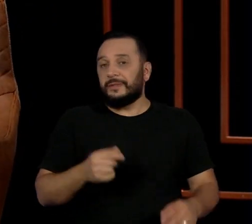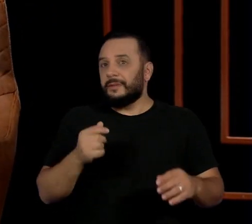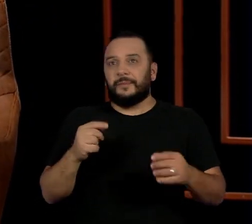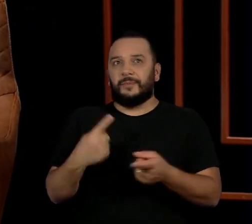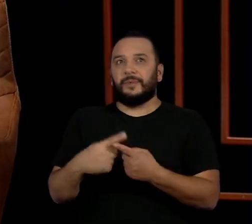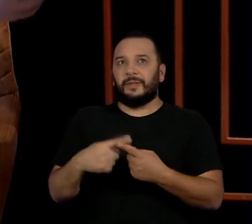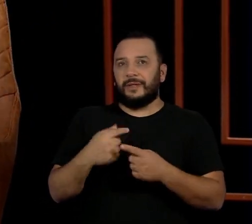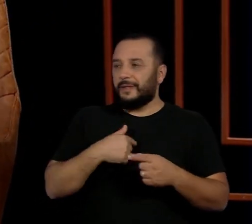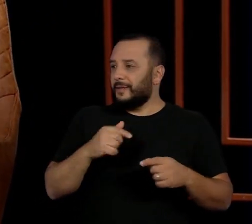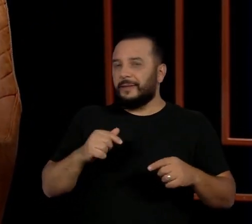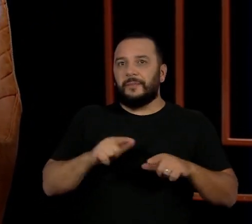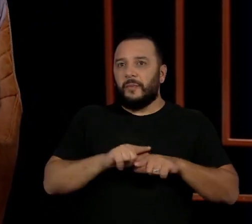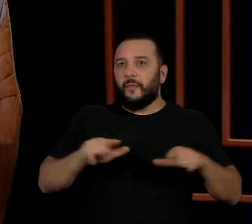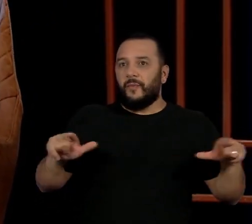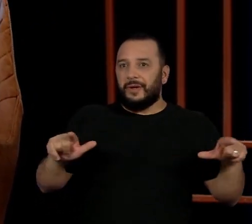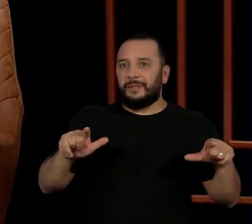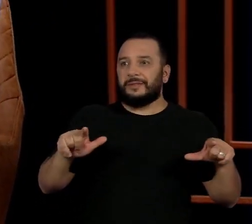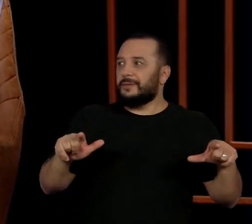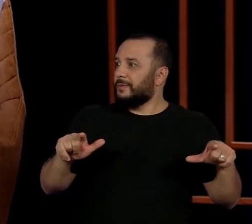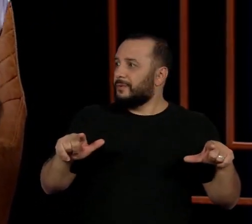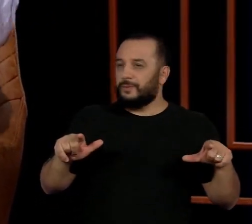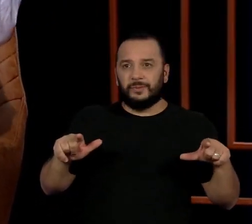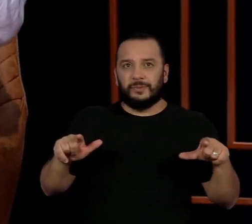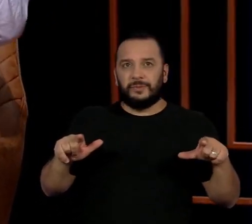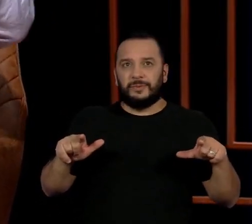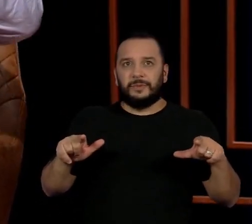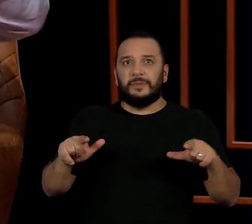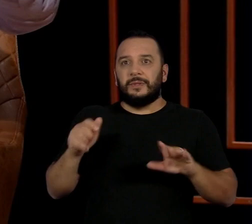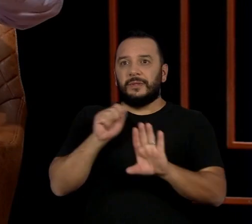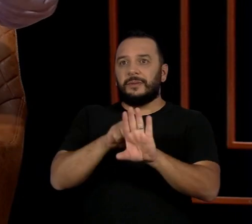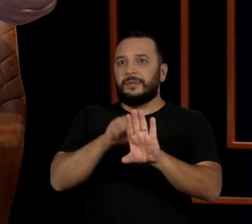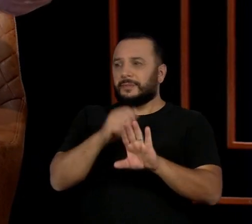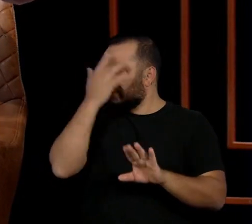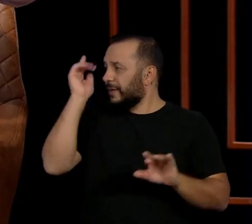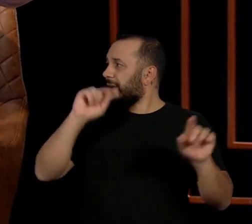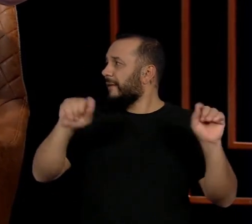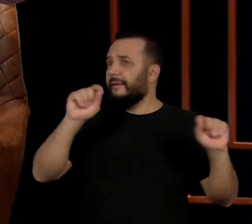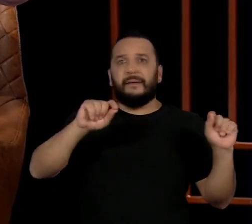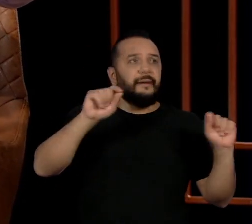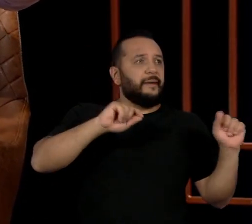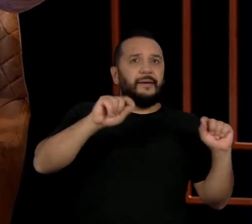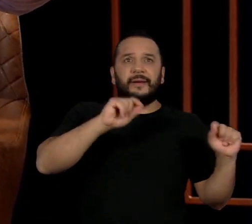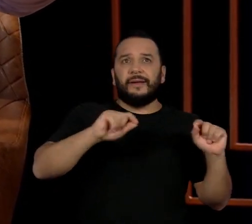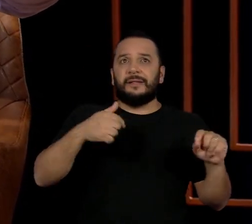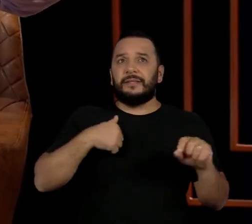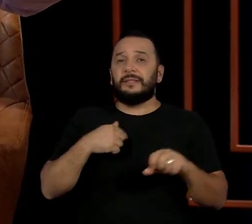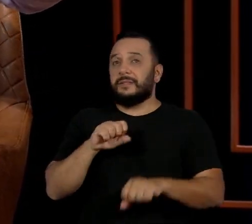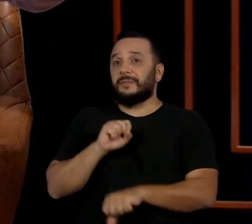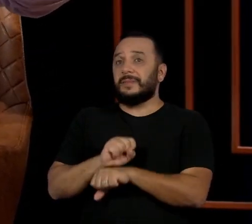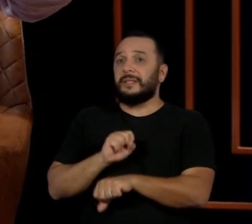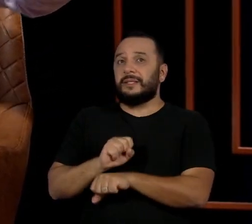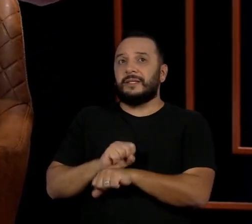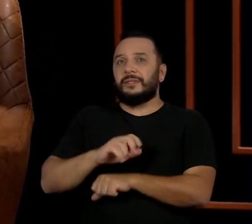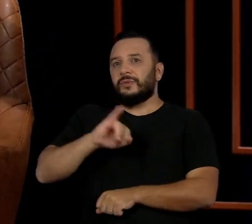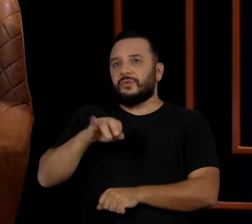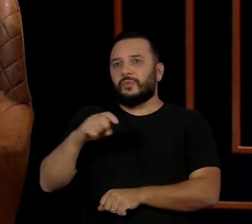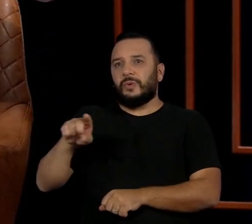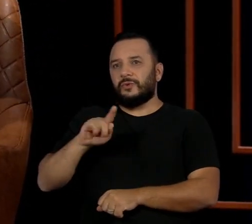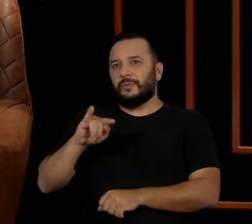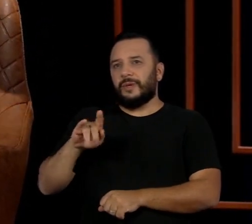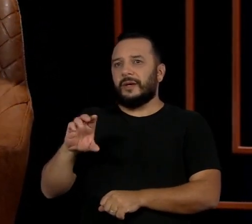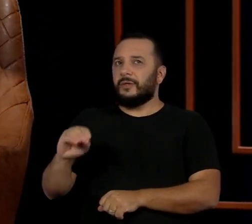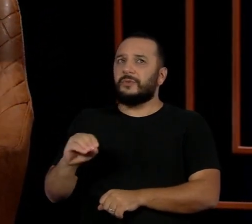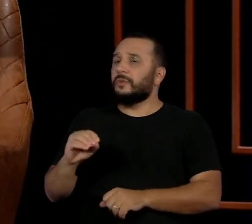vazio. Ele bate na porta, alguém fala, meu Deus, quem é, não sei o quê. Eles estavam esperando o João Gilberto visitar, aí eu não me lembro direito, alguém